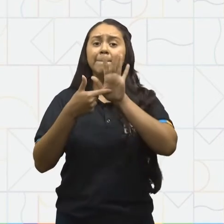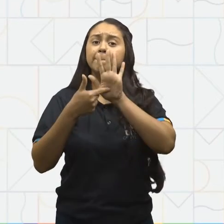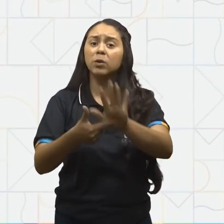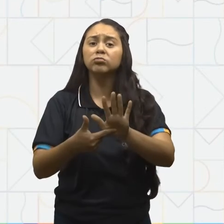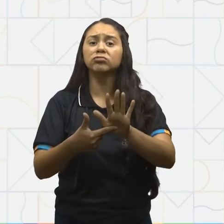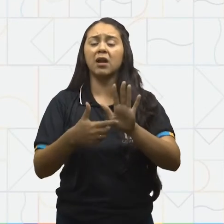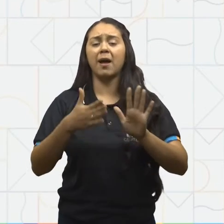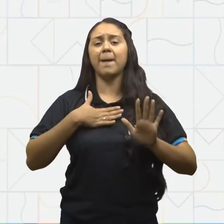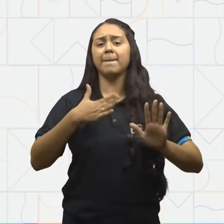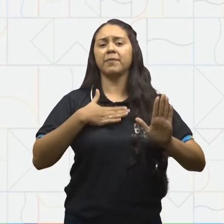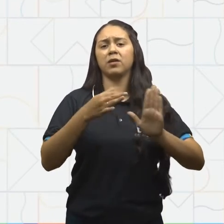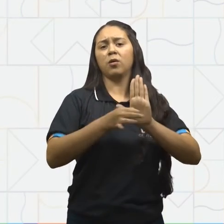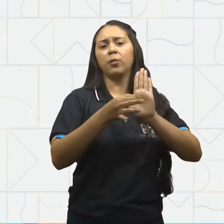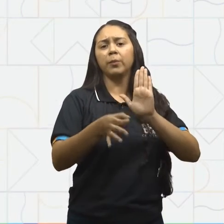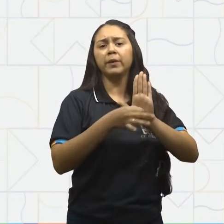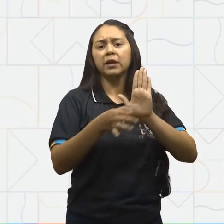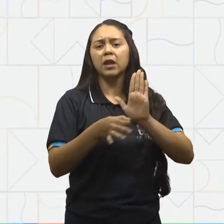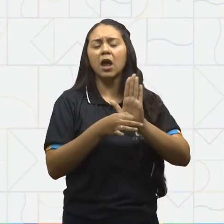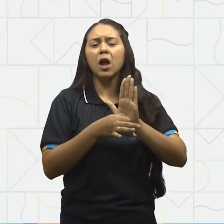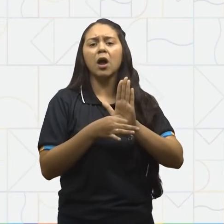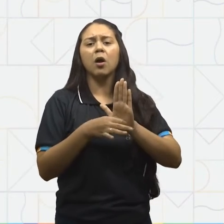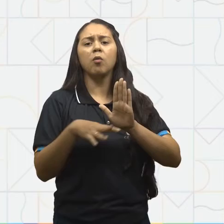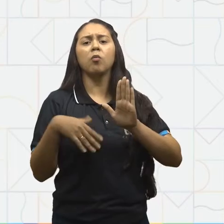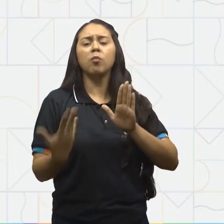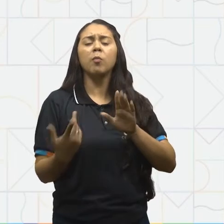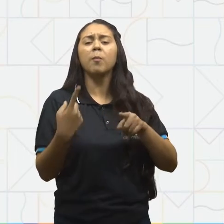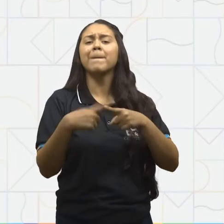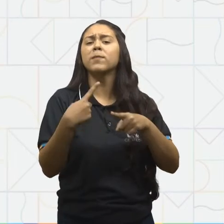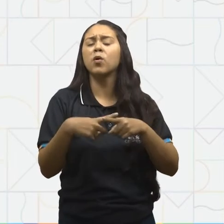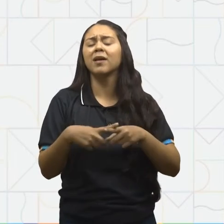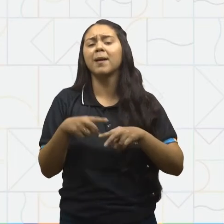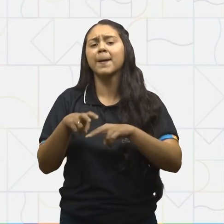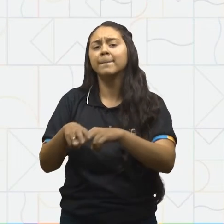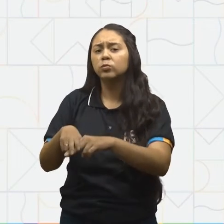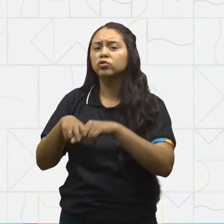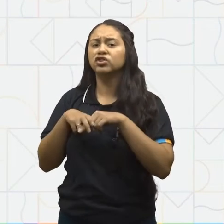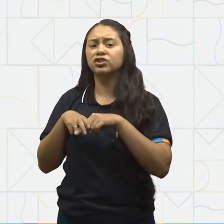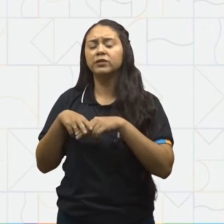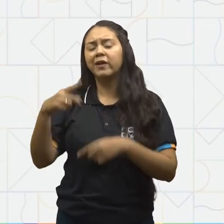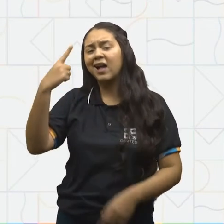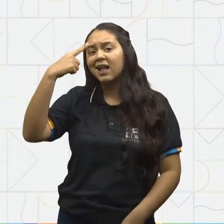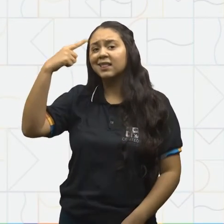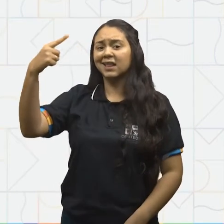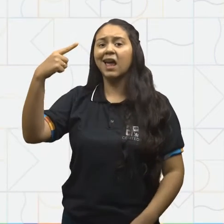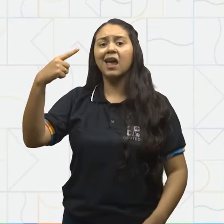dos argumentos. O que é argumento? São razões,